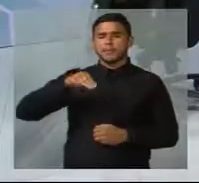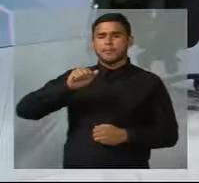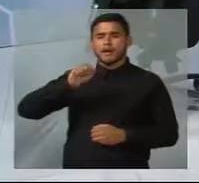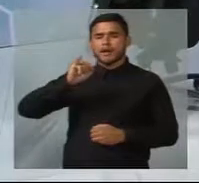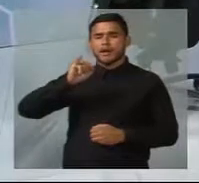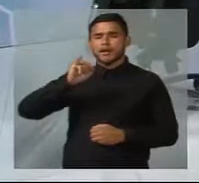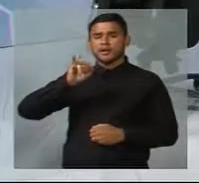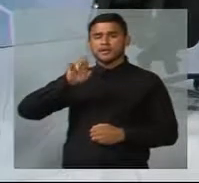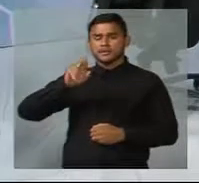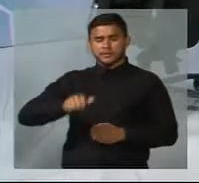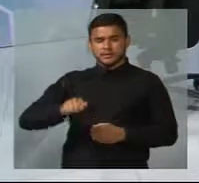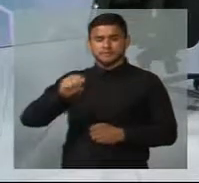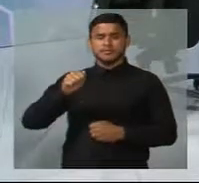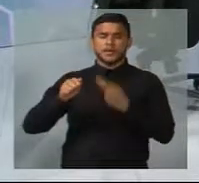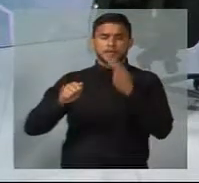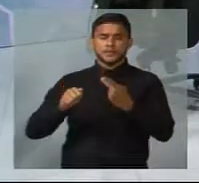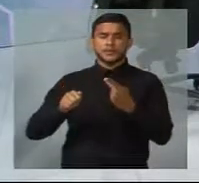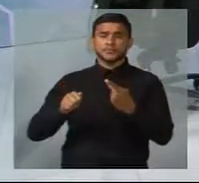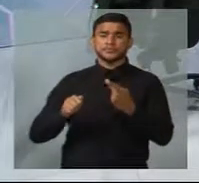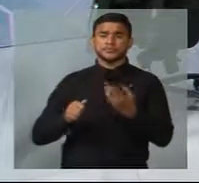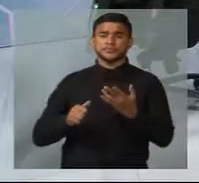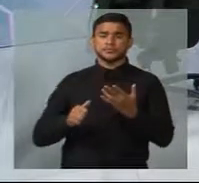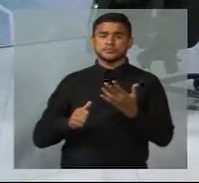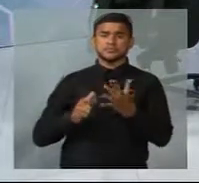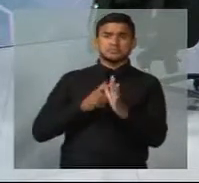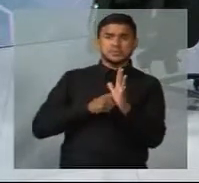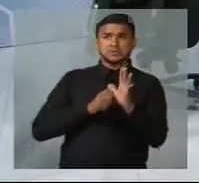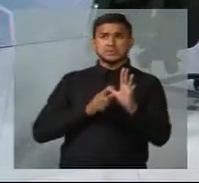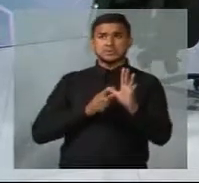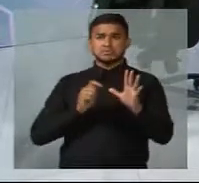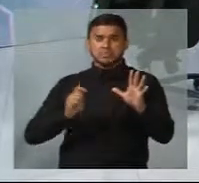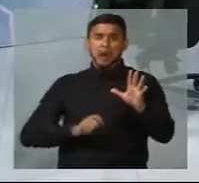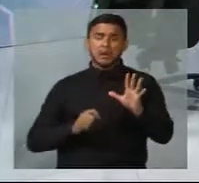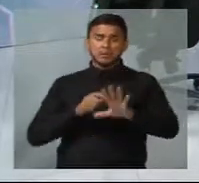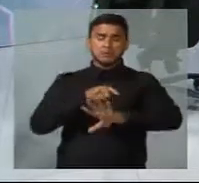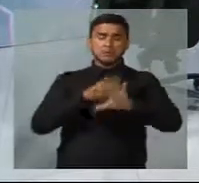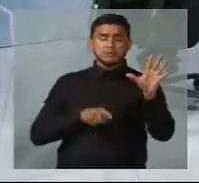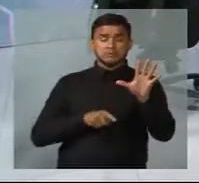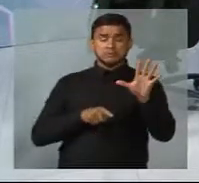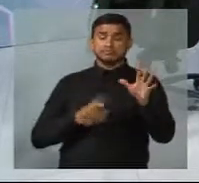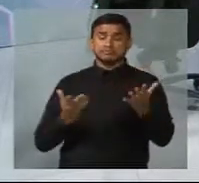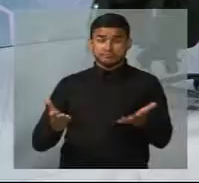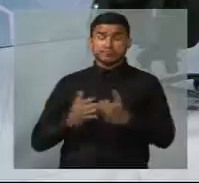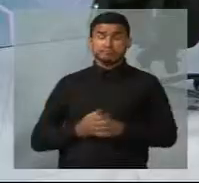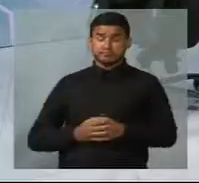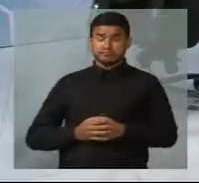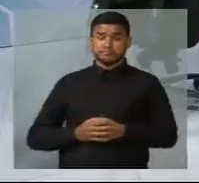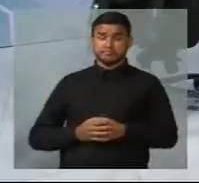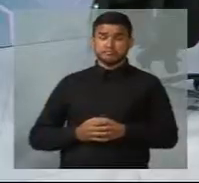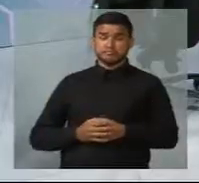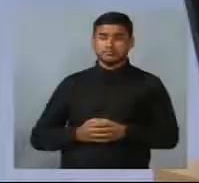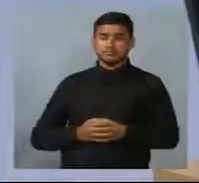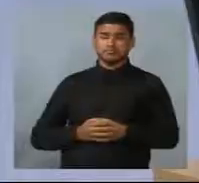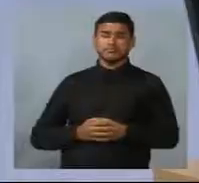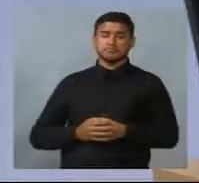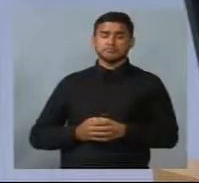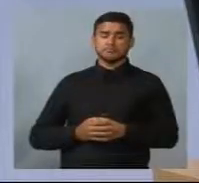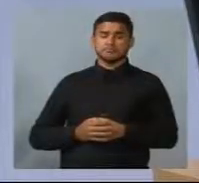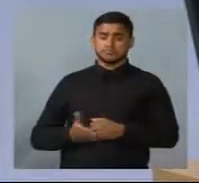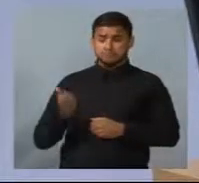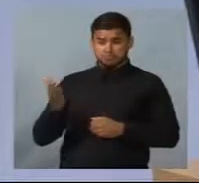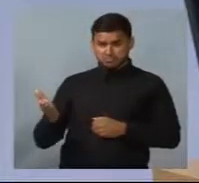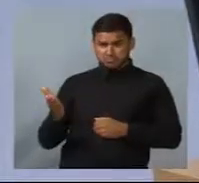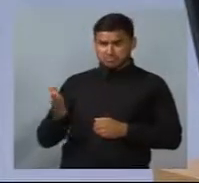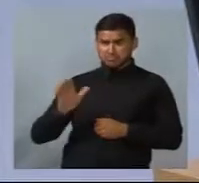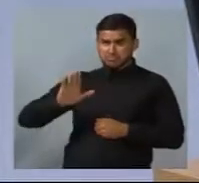5ª candidatura, mais ou menos definida, né? Nesse cenário, a candidatura do